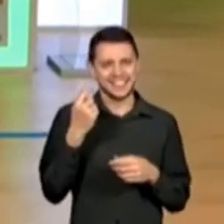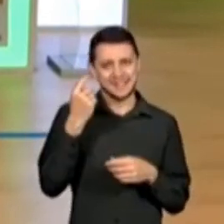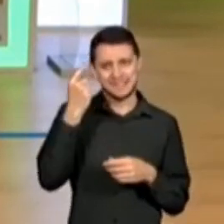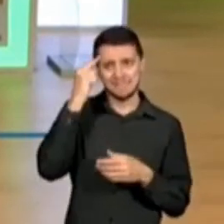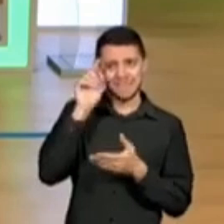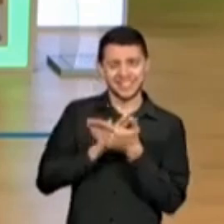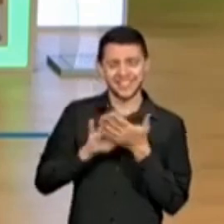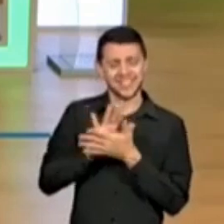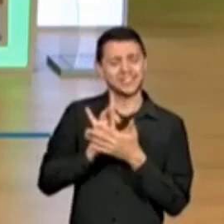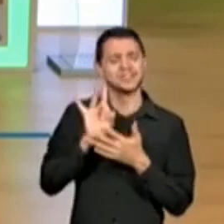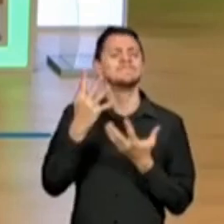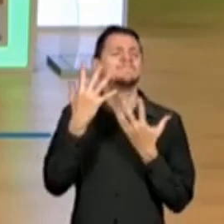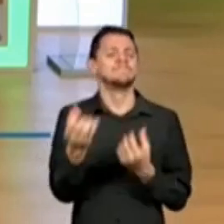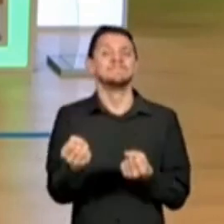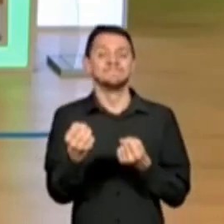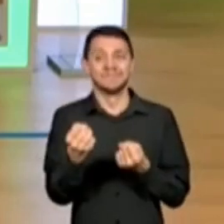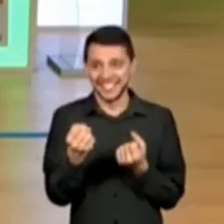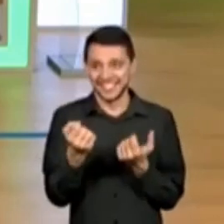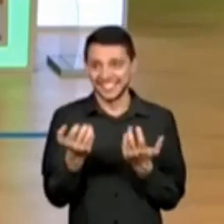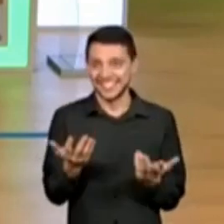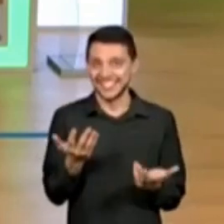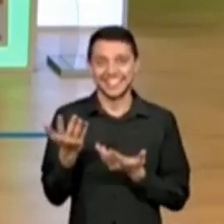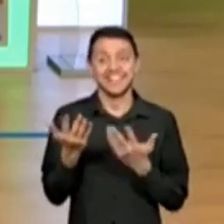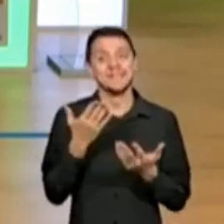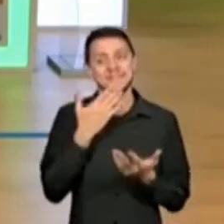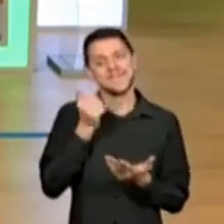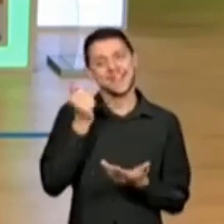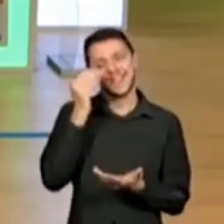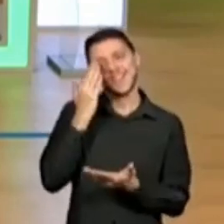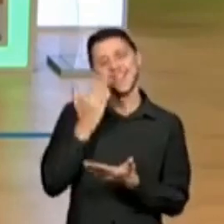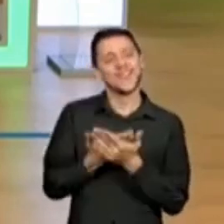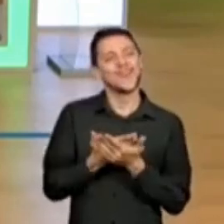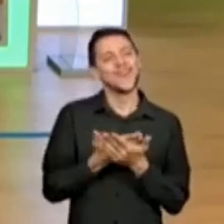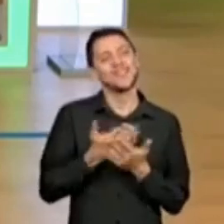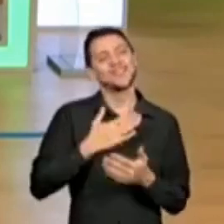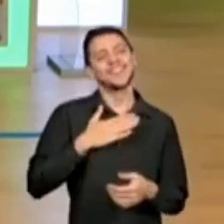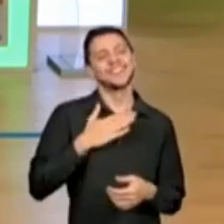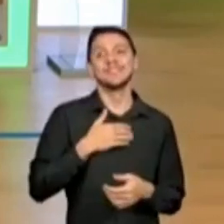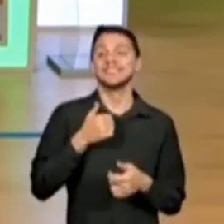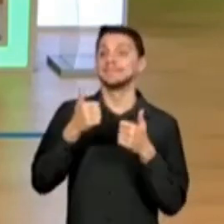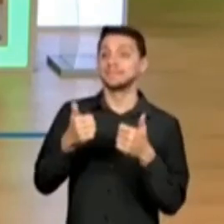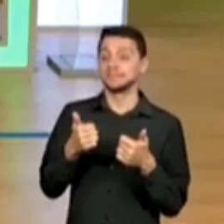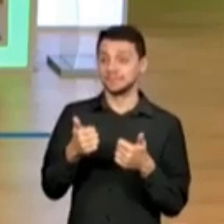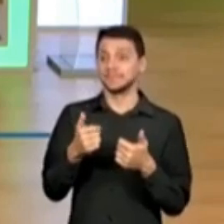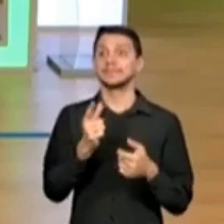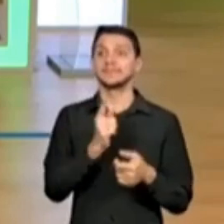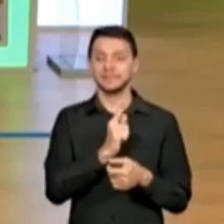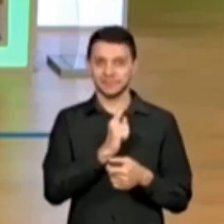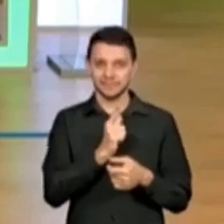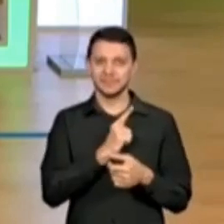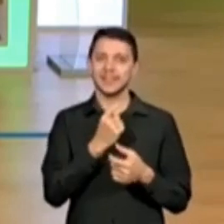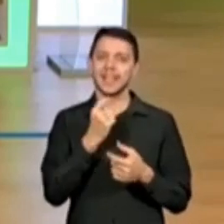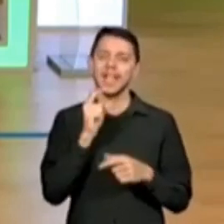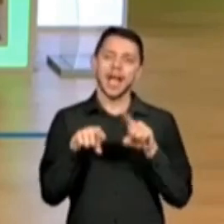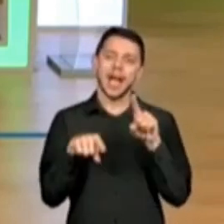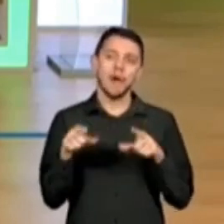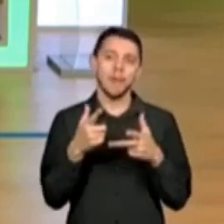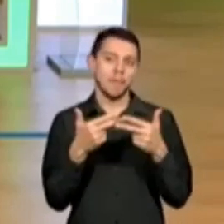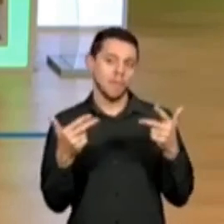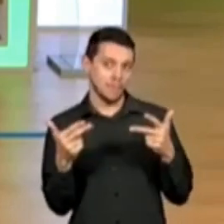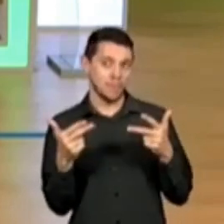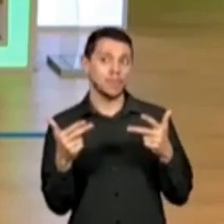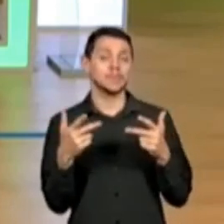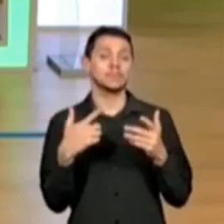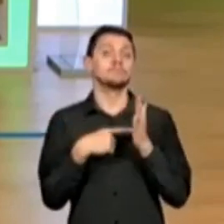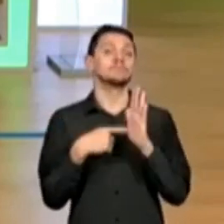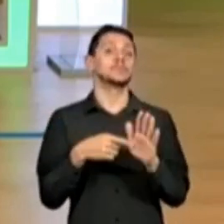bom. Melhor não confiar em mim, não. Mas tá tudo bem. E aí, tem uma caixinha com algumas coisinhas aqui. Tá? E eu vou mostrar pra galera